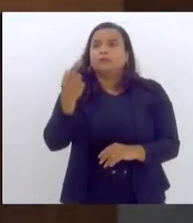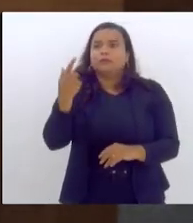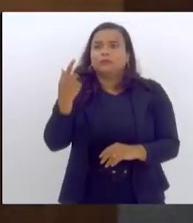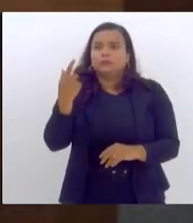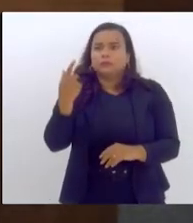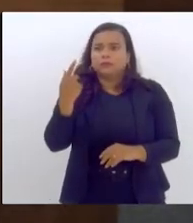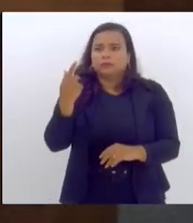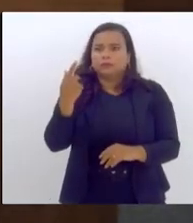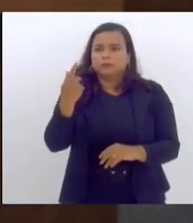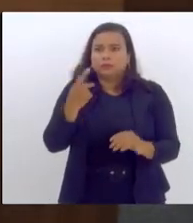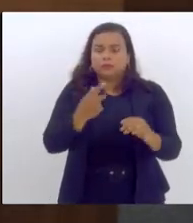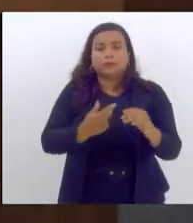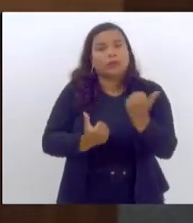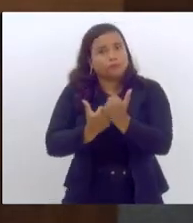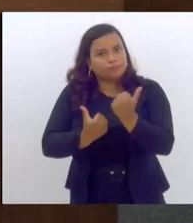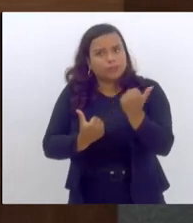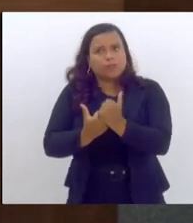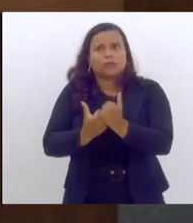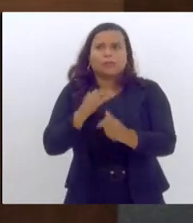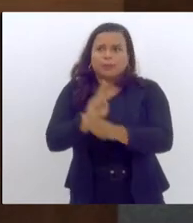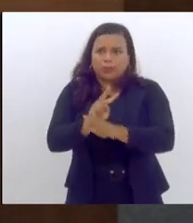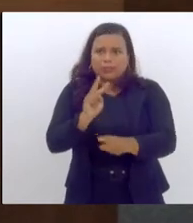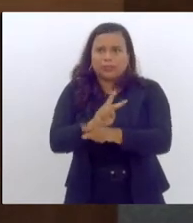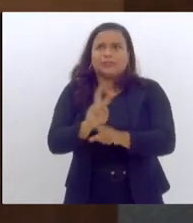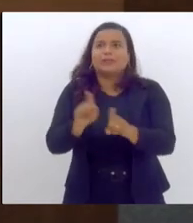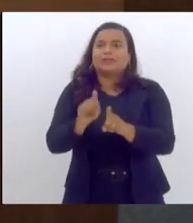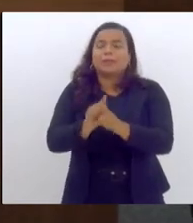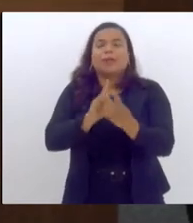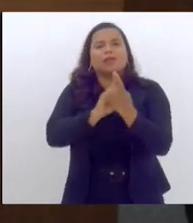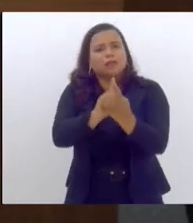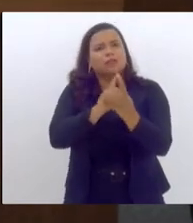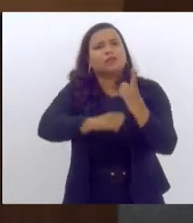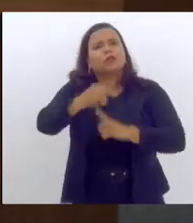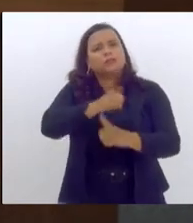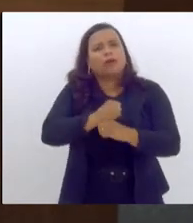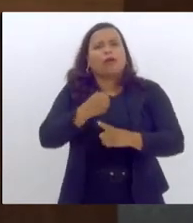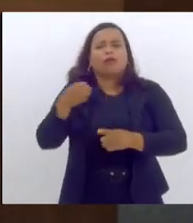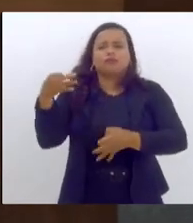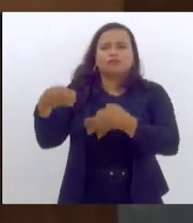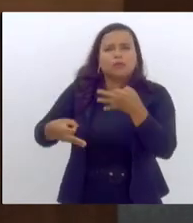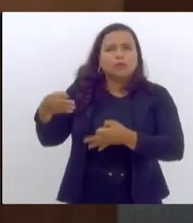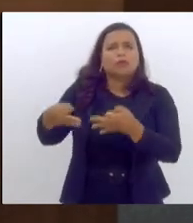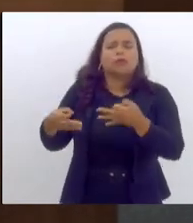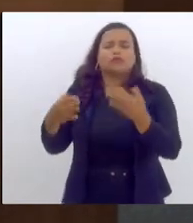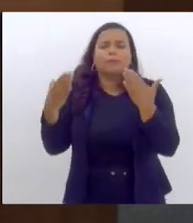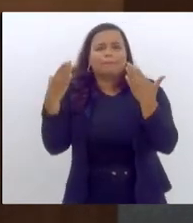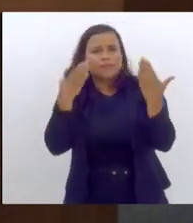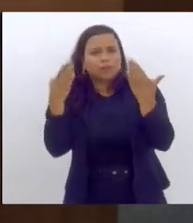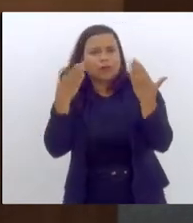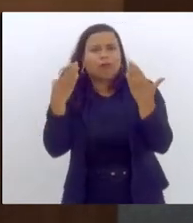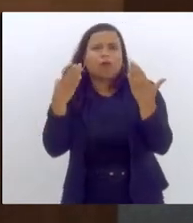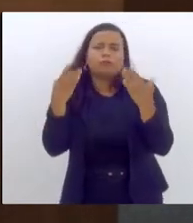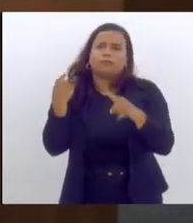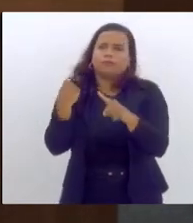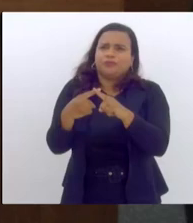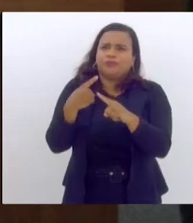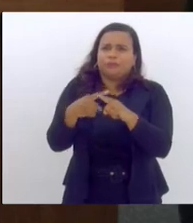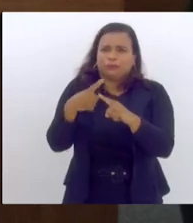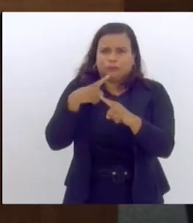de uma rede não só protetiva, mas de atendimento social, jurídico, né, psicológico, já que existe